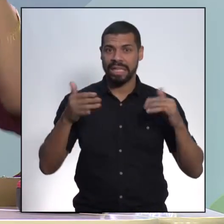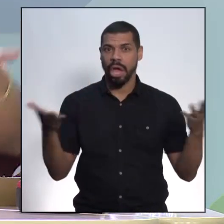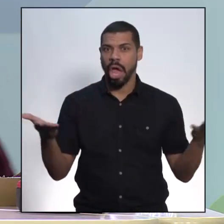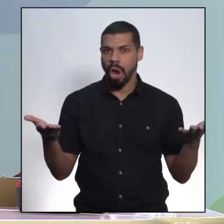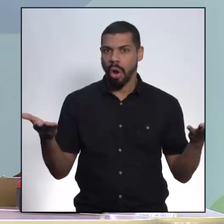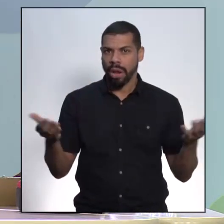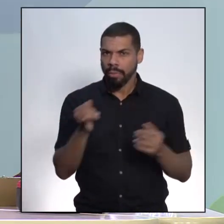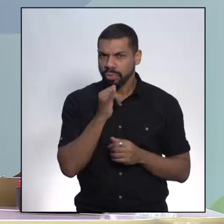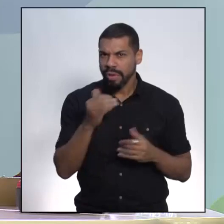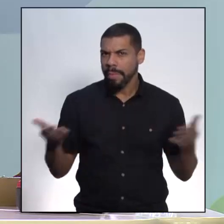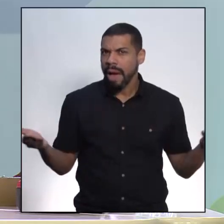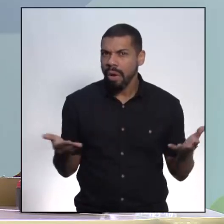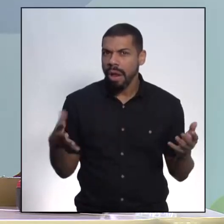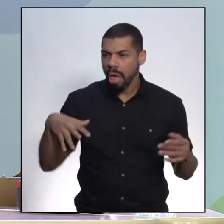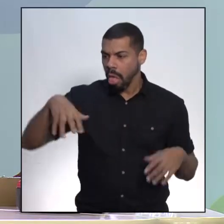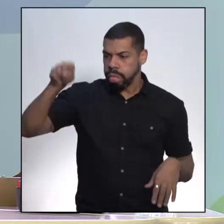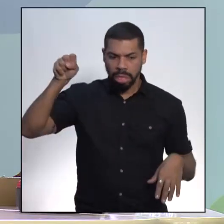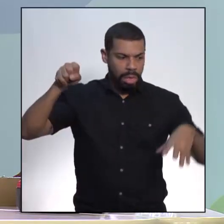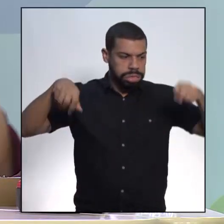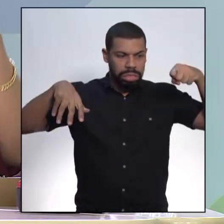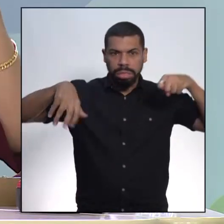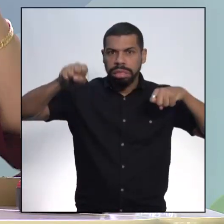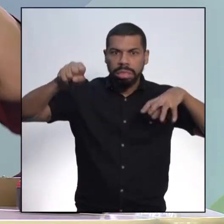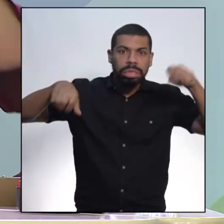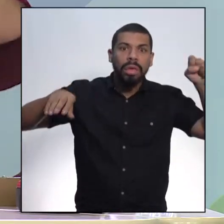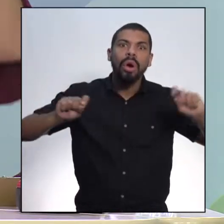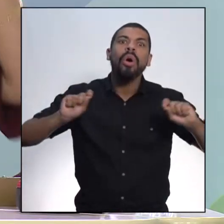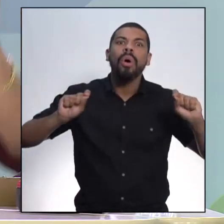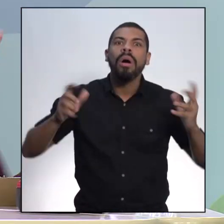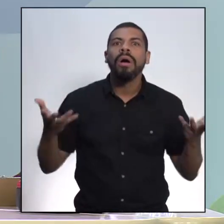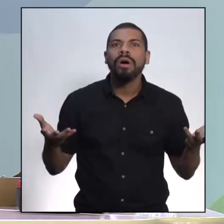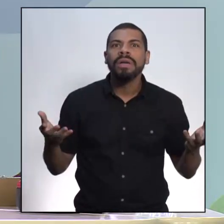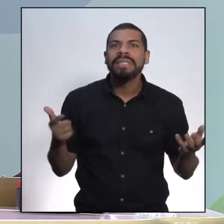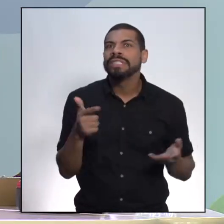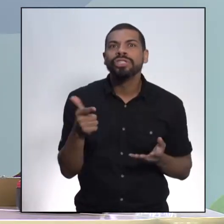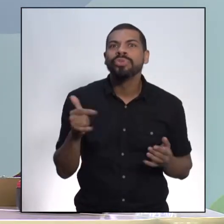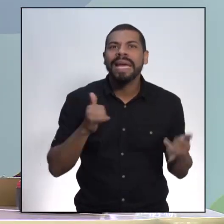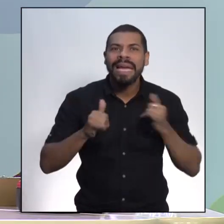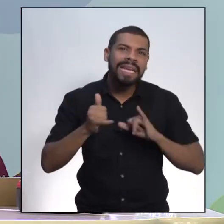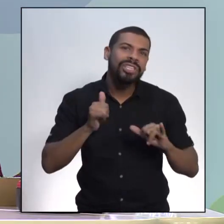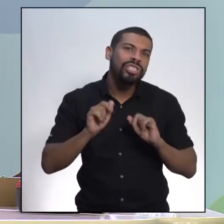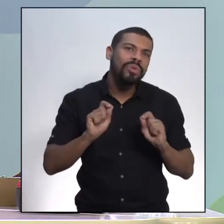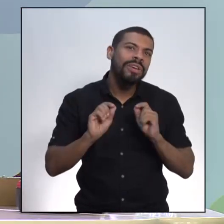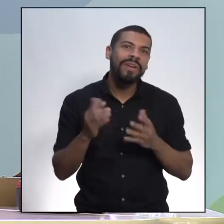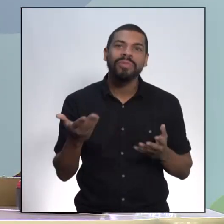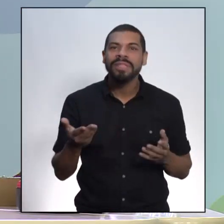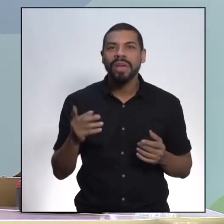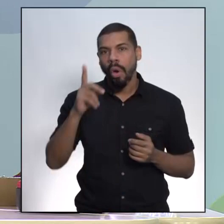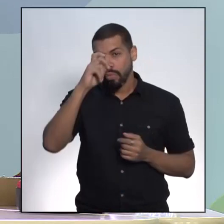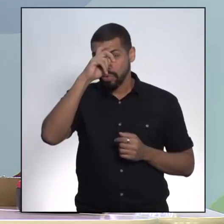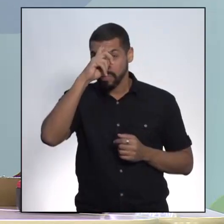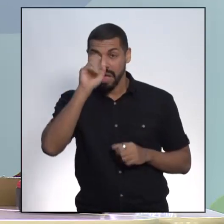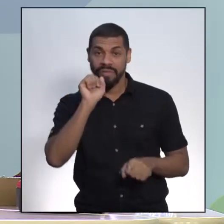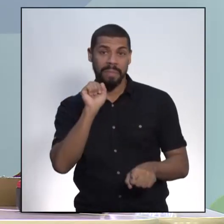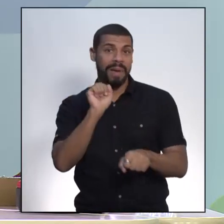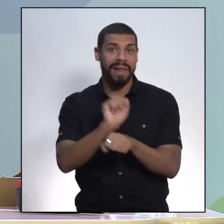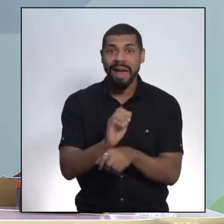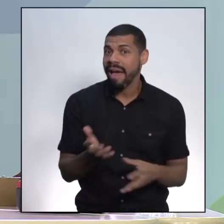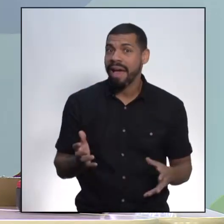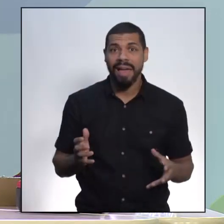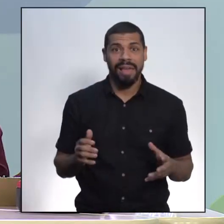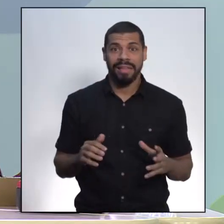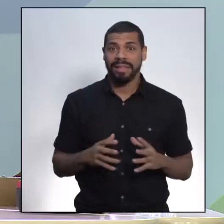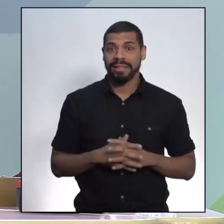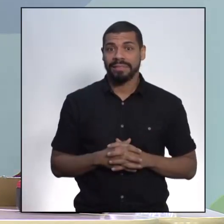neste momento der uma pane geral e a gente ficar sem energia, então os hospitais vão parar. Aí vai,